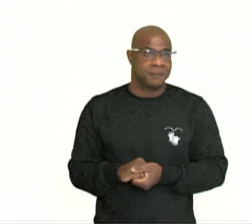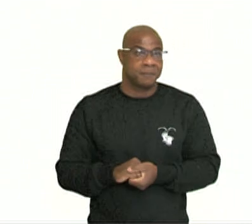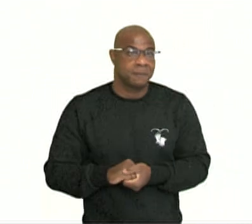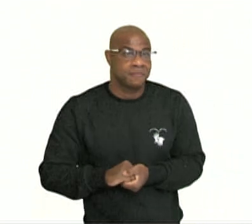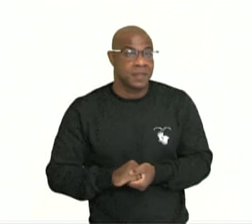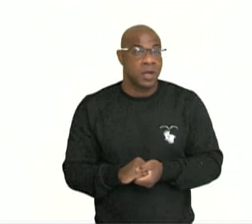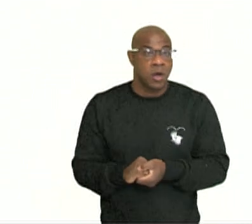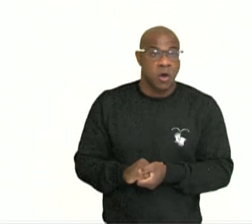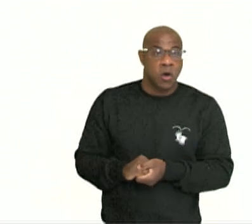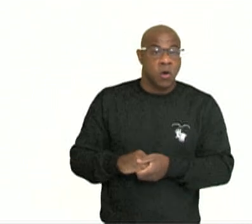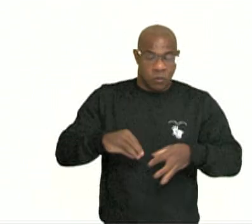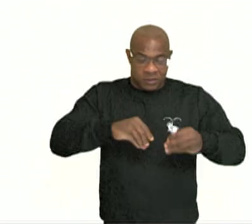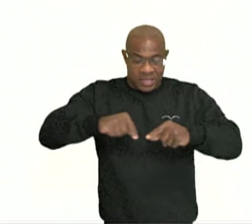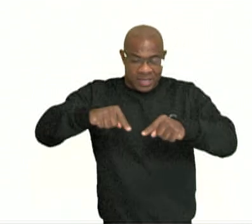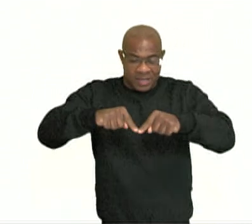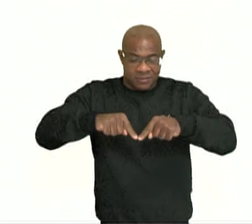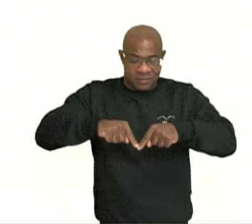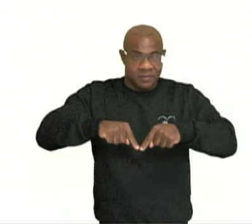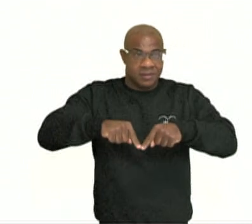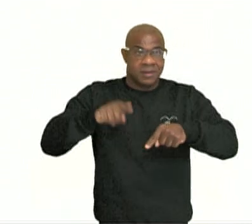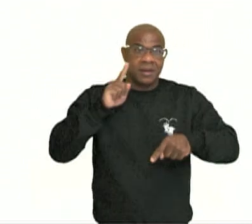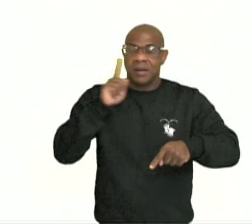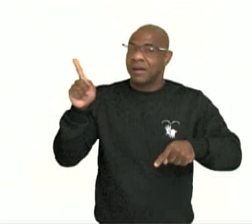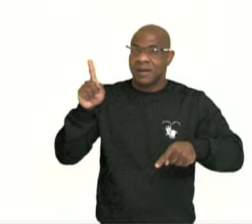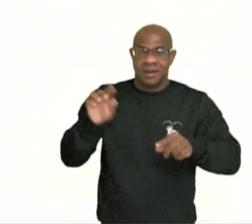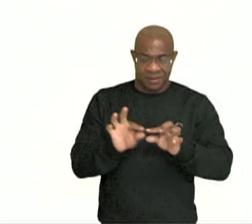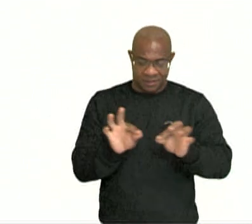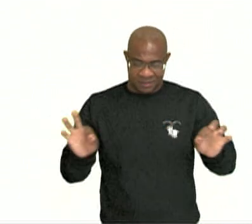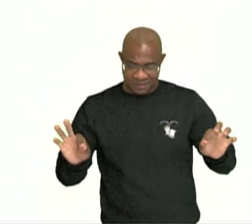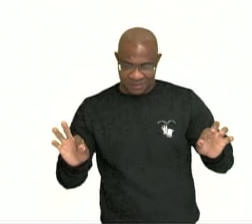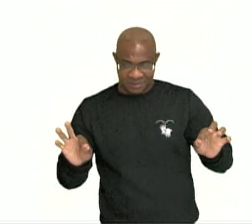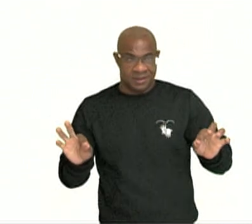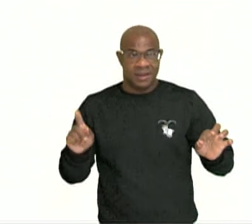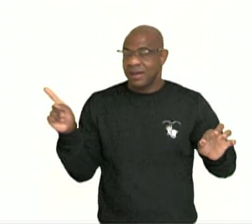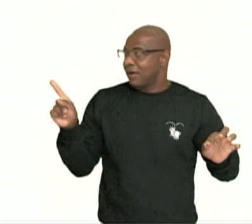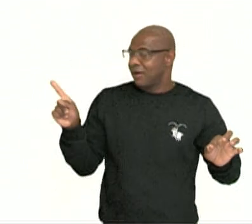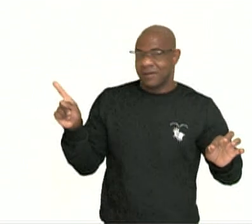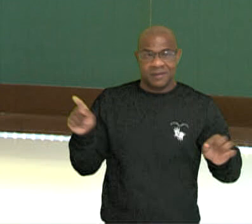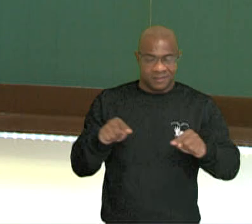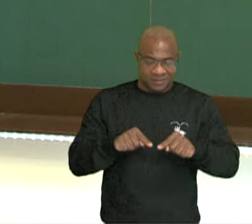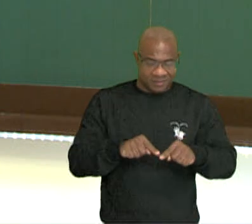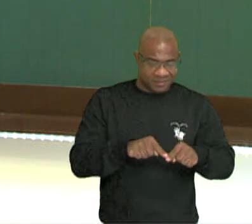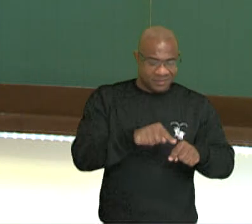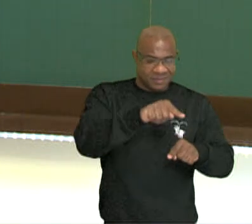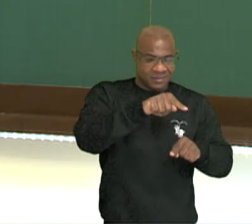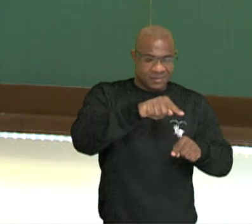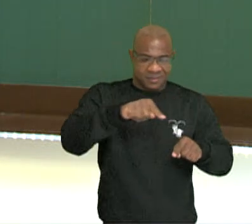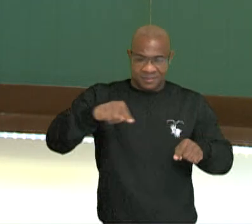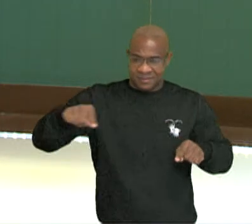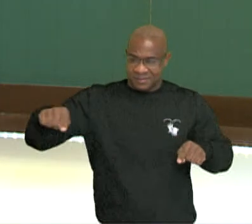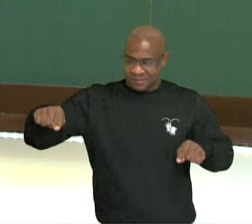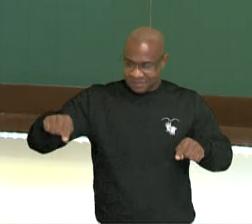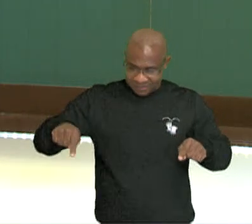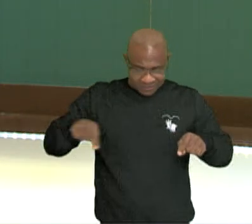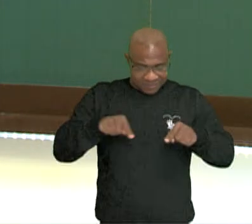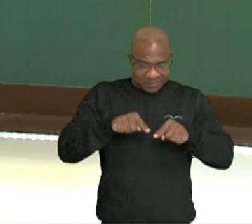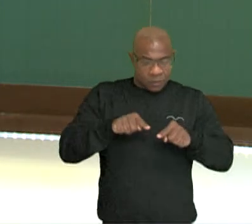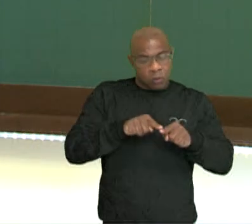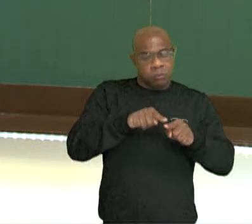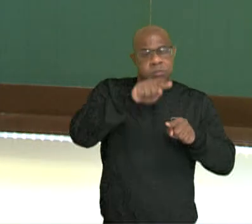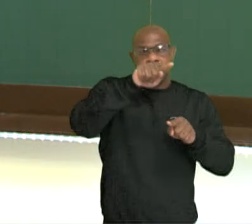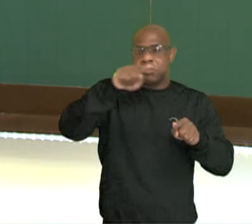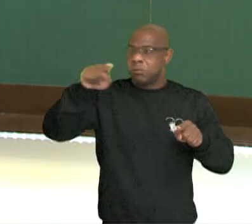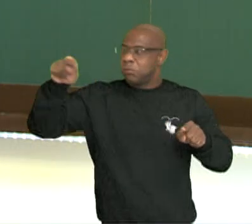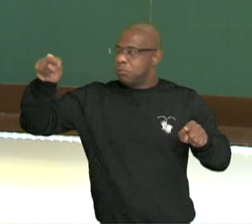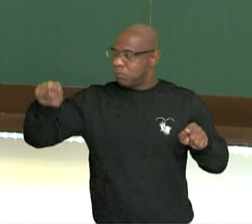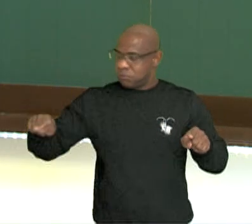o terreno que o Paulo vai comprar, o terreno do Paulo vai ficar desse tamanho aqui. Temos duas figuras